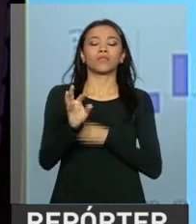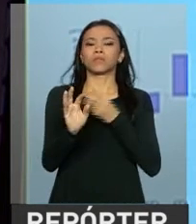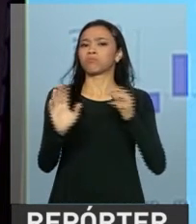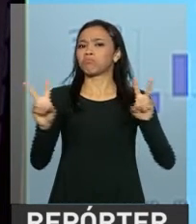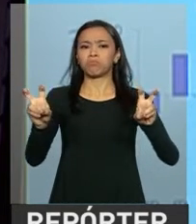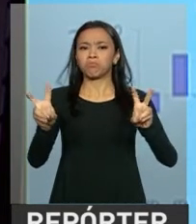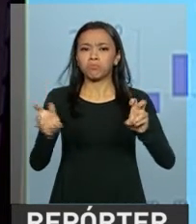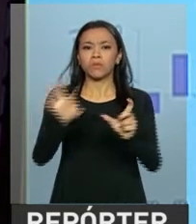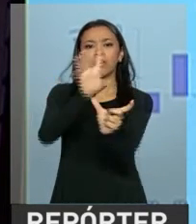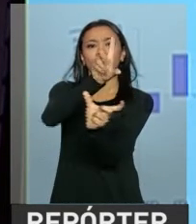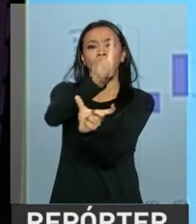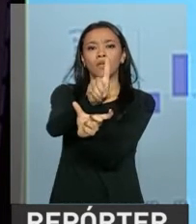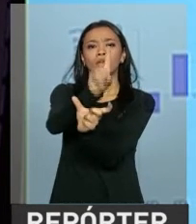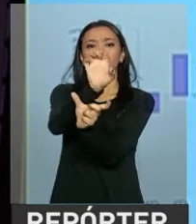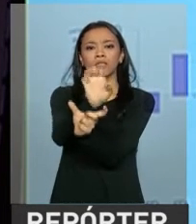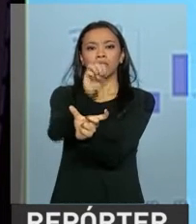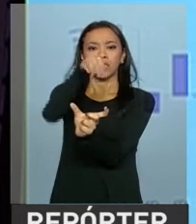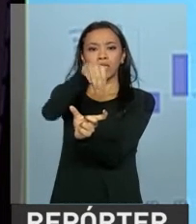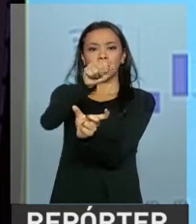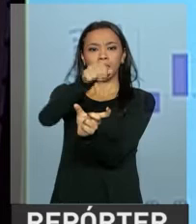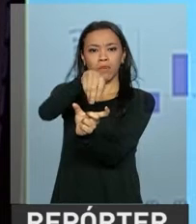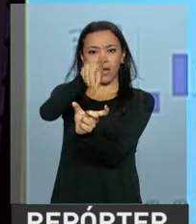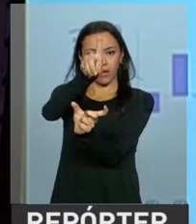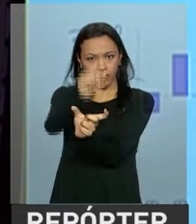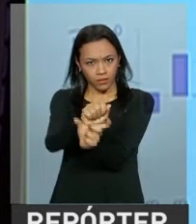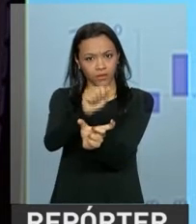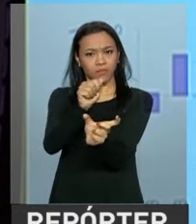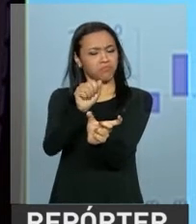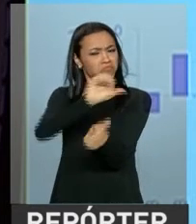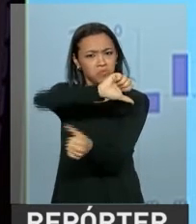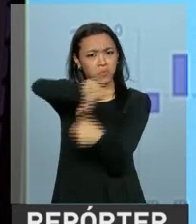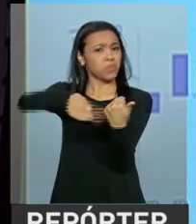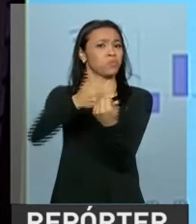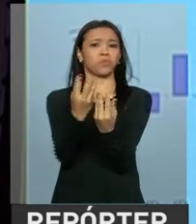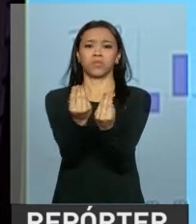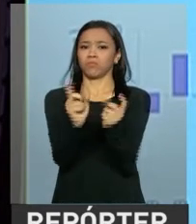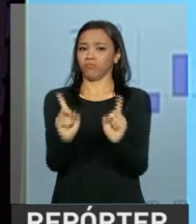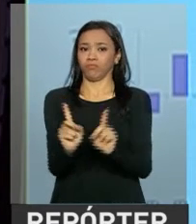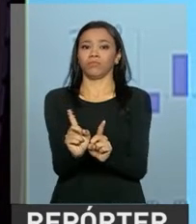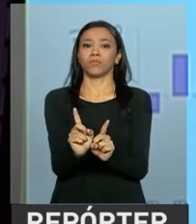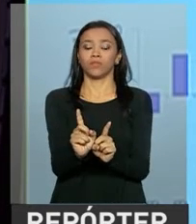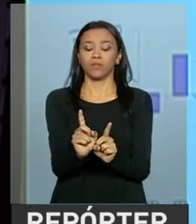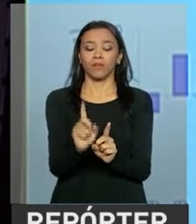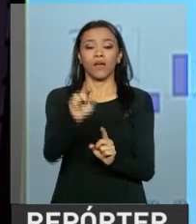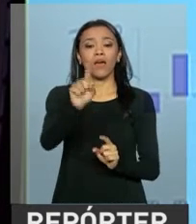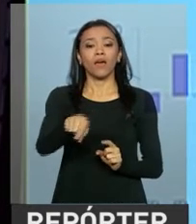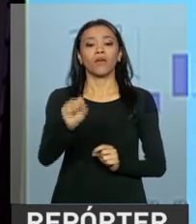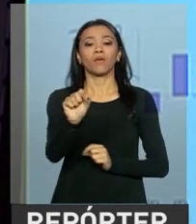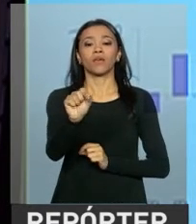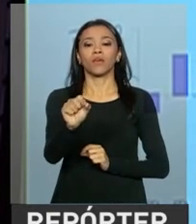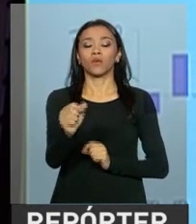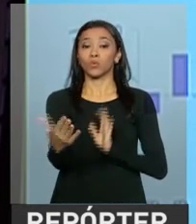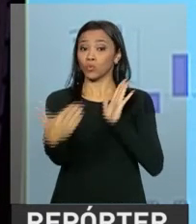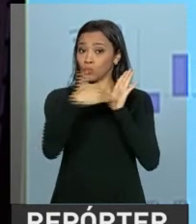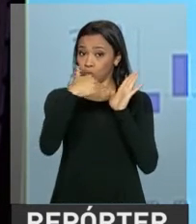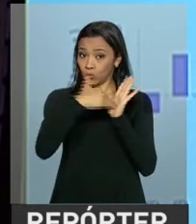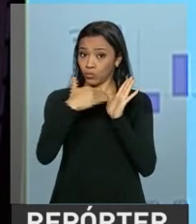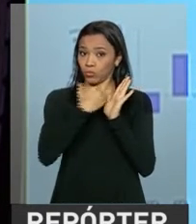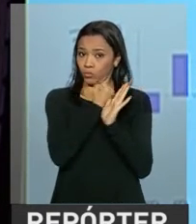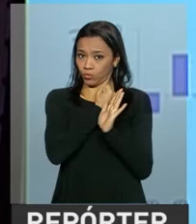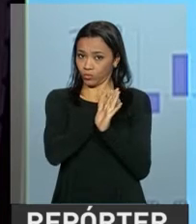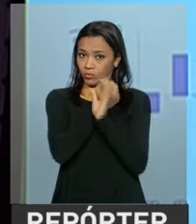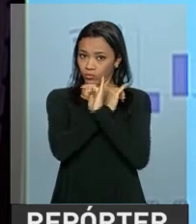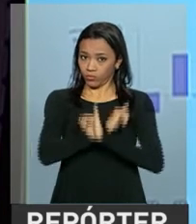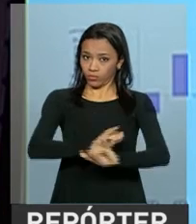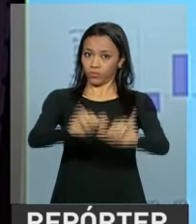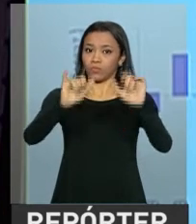também não muda muito. É de moderação, em linha com o ajuste, não é? Os últimos números